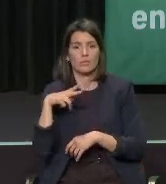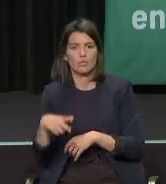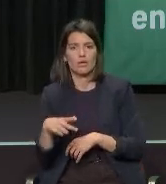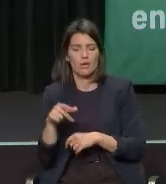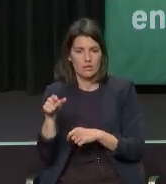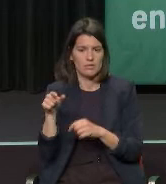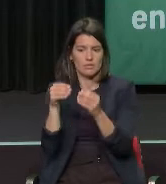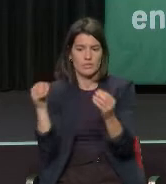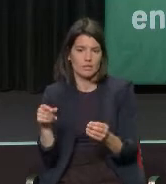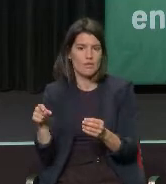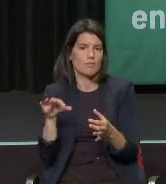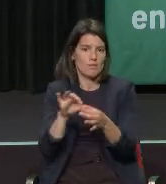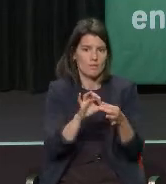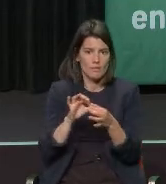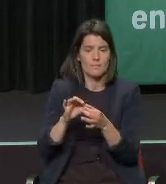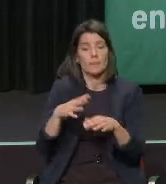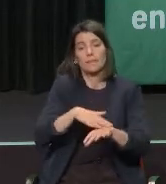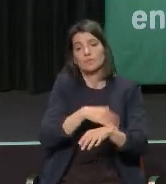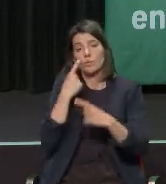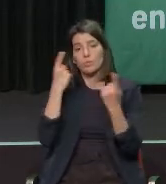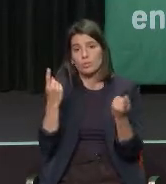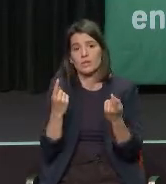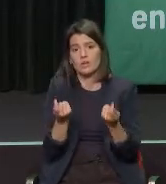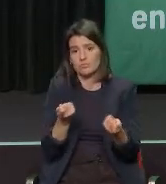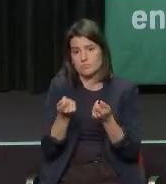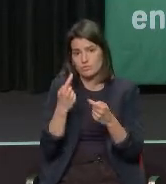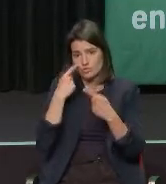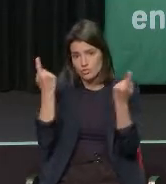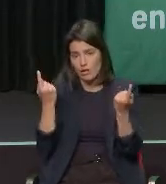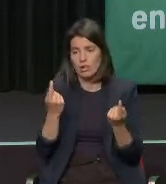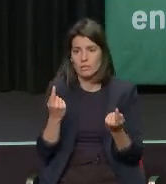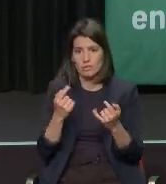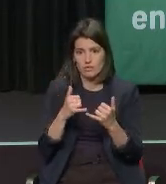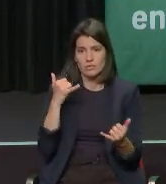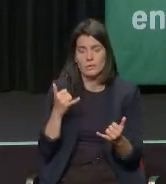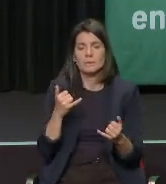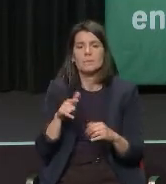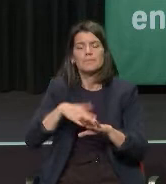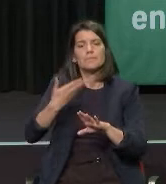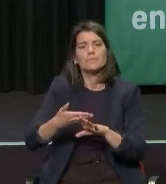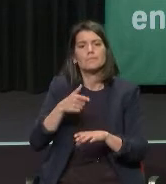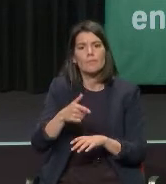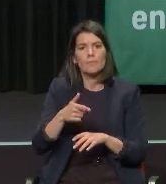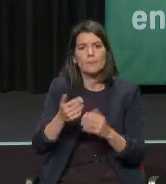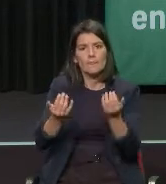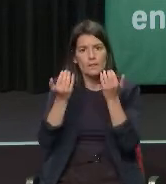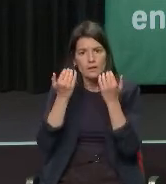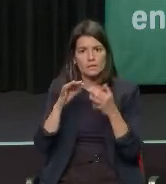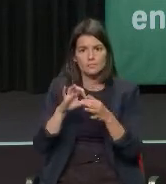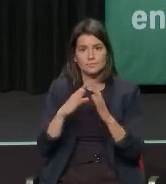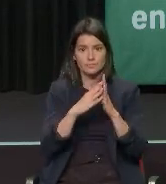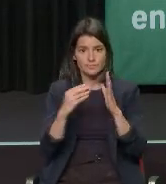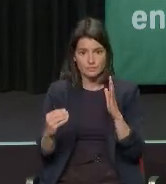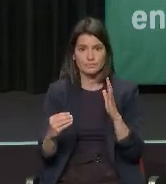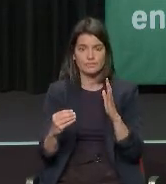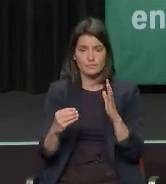portanto, construir, de facto, aqui a administração pública digital. O reforço e a produção dos dados de referência,